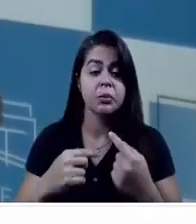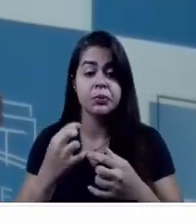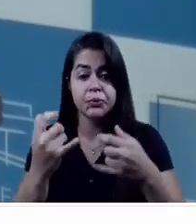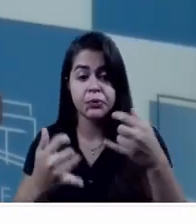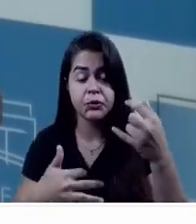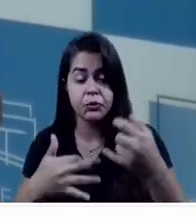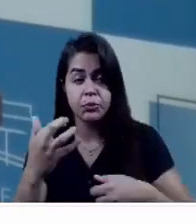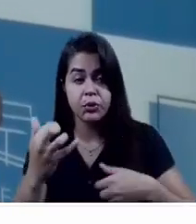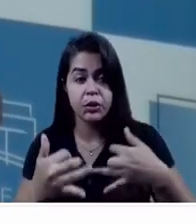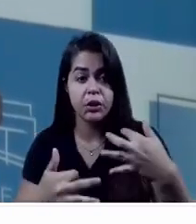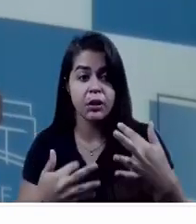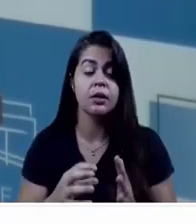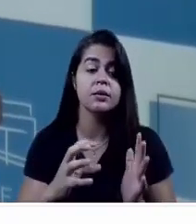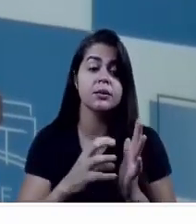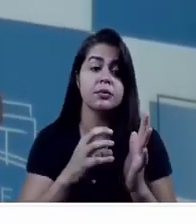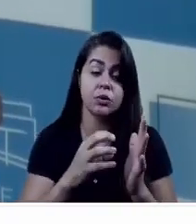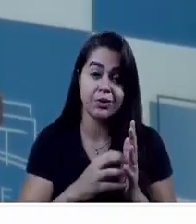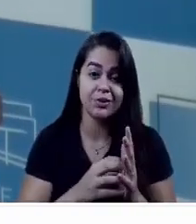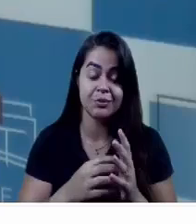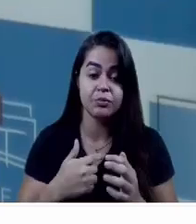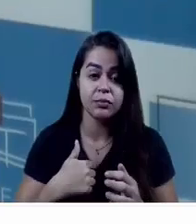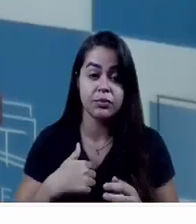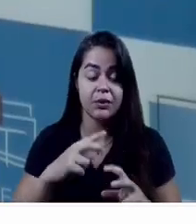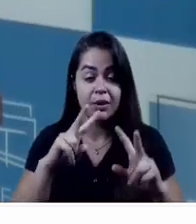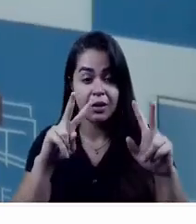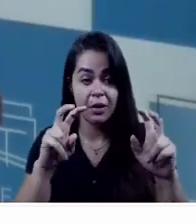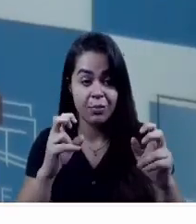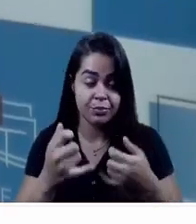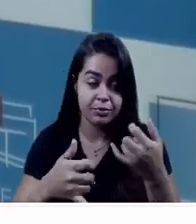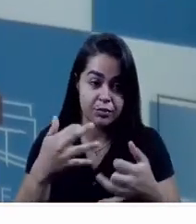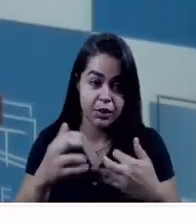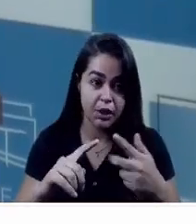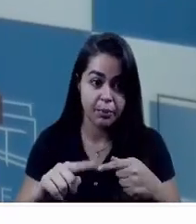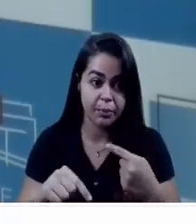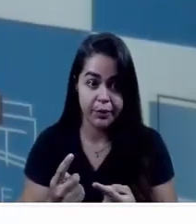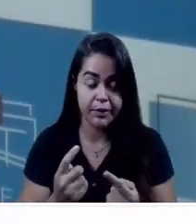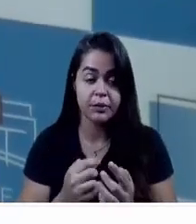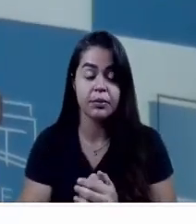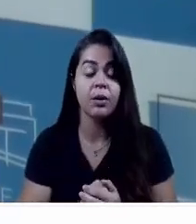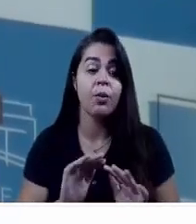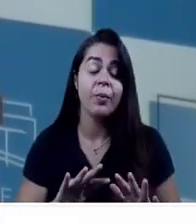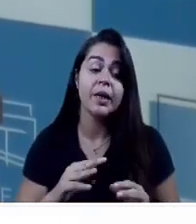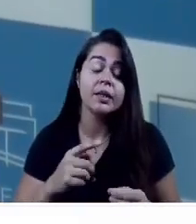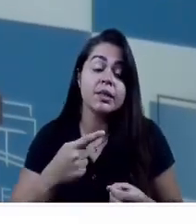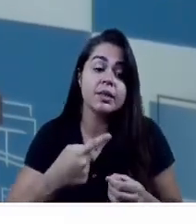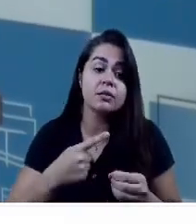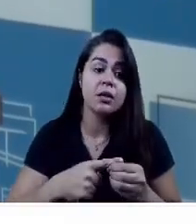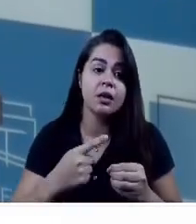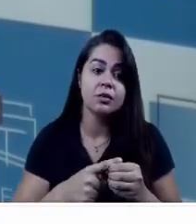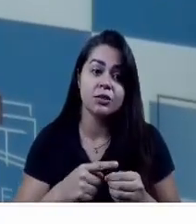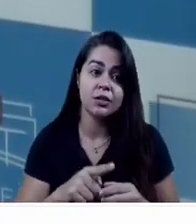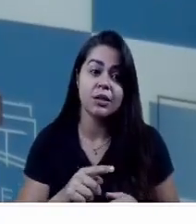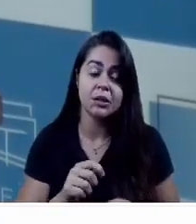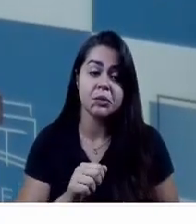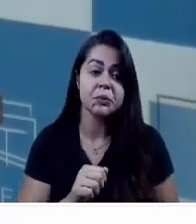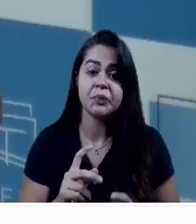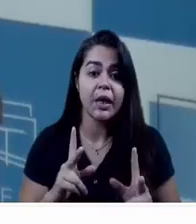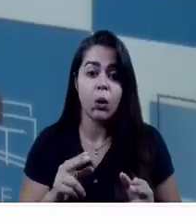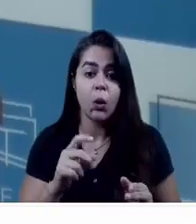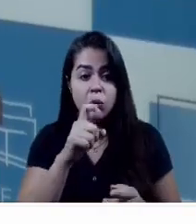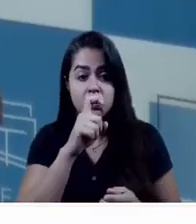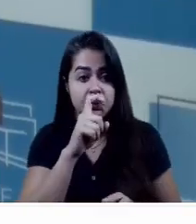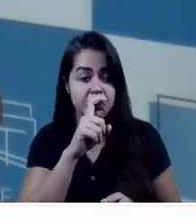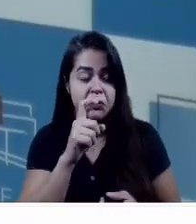depois, mas a cidade está funcionando dessa forma, né? A gente fica aqui enxugando gelo, parece que a gente vê